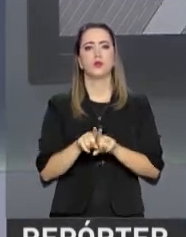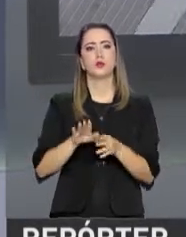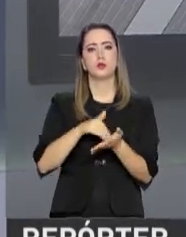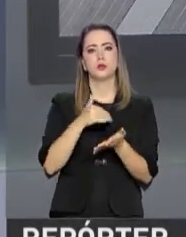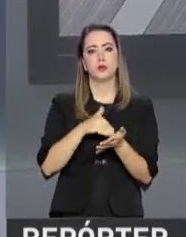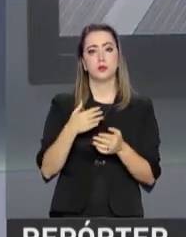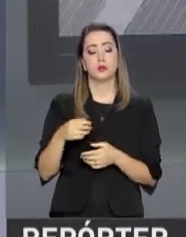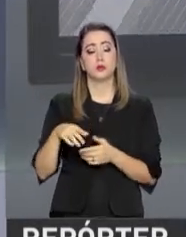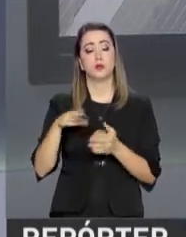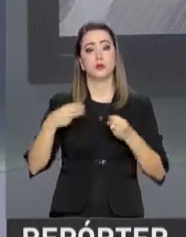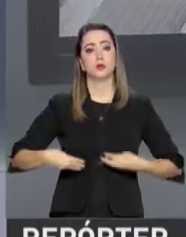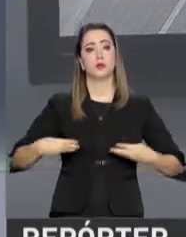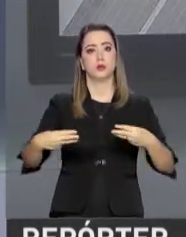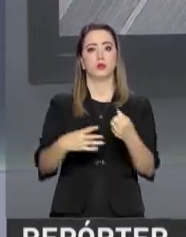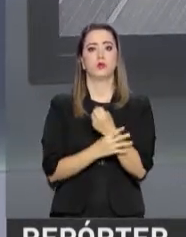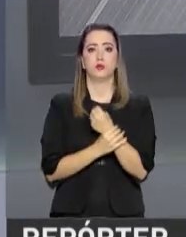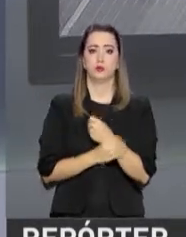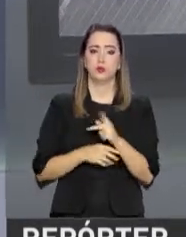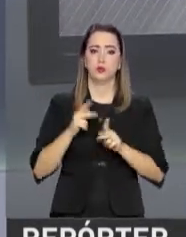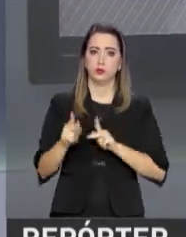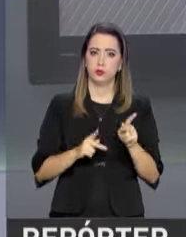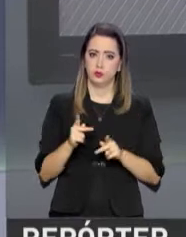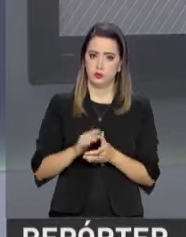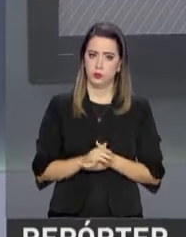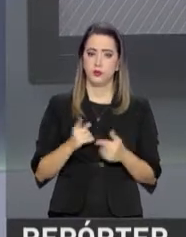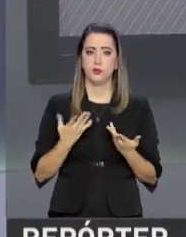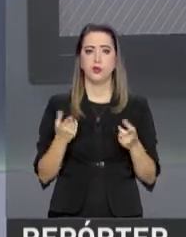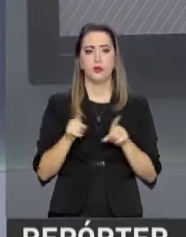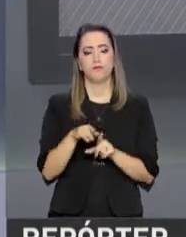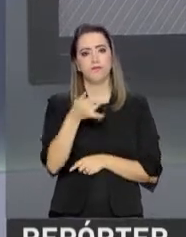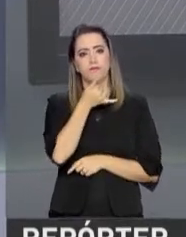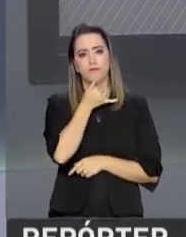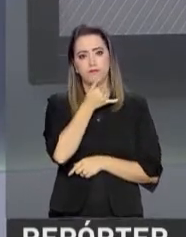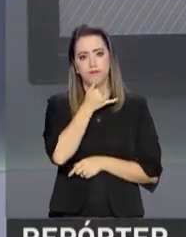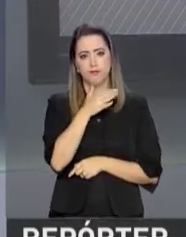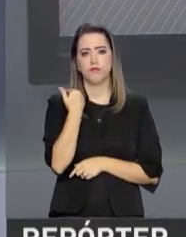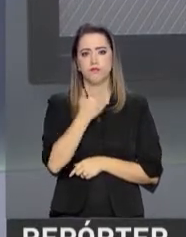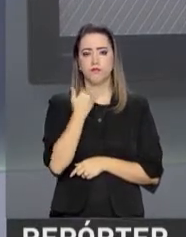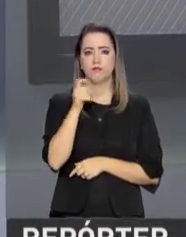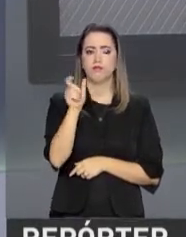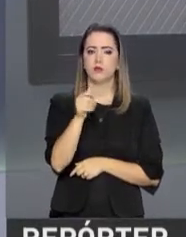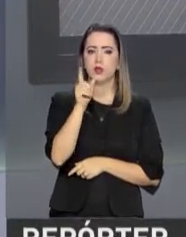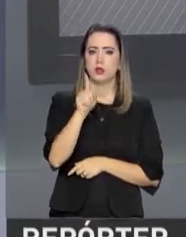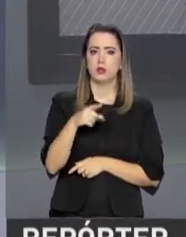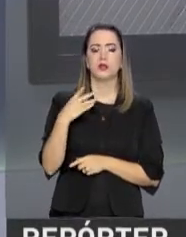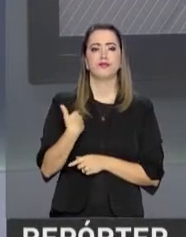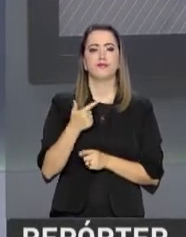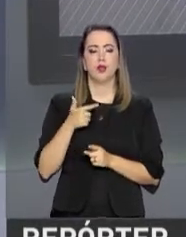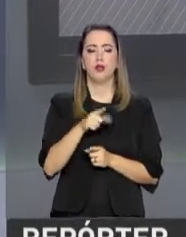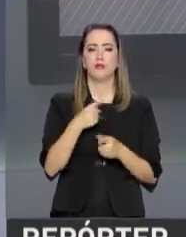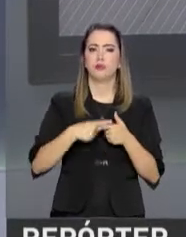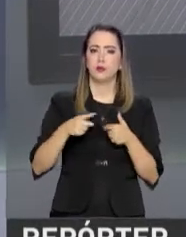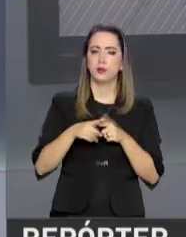executivo do ministério extraordinário da segurança pública o presidente temer lamentou a morte de marielly que segundo ele é um atentado ao estado